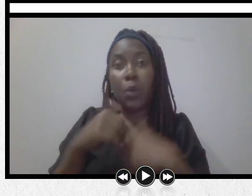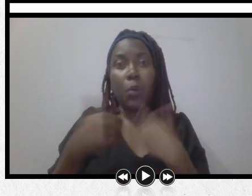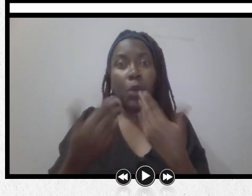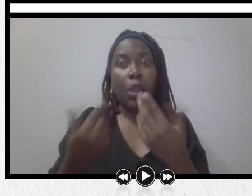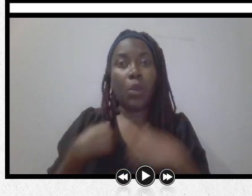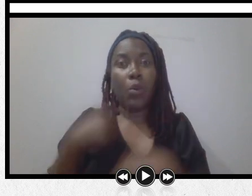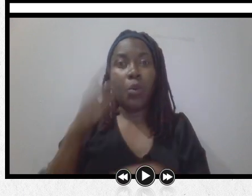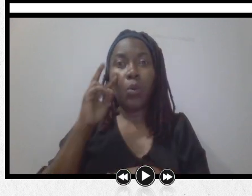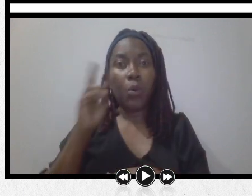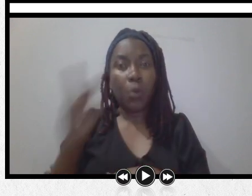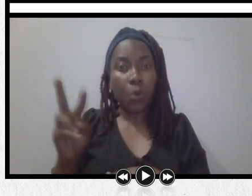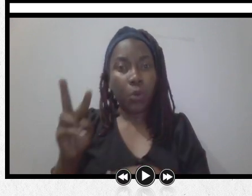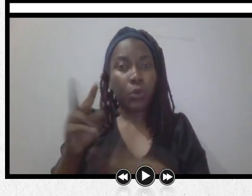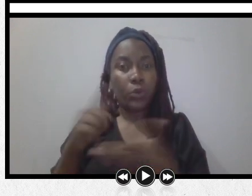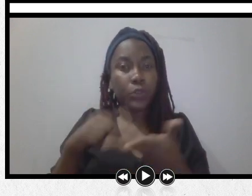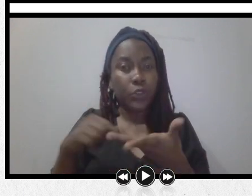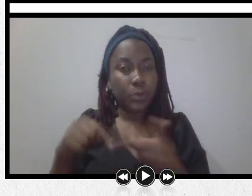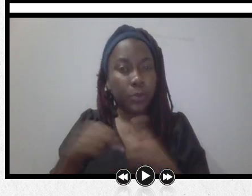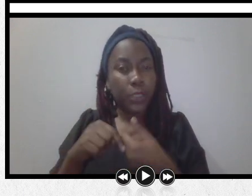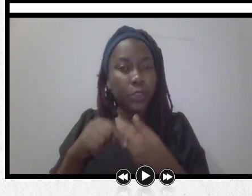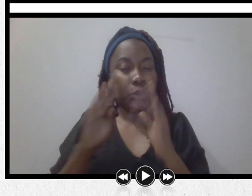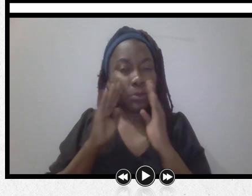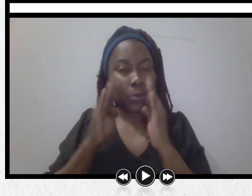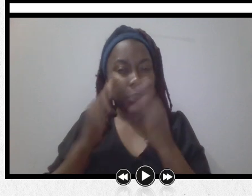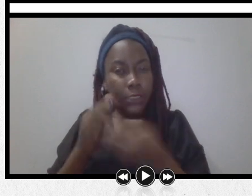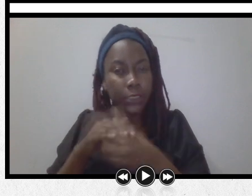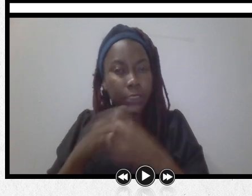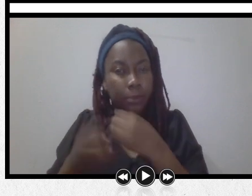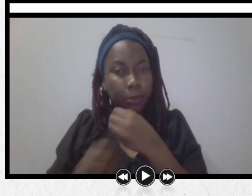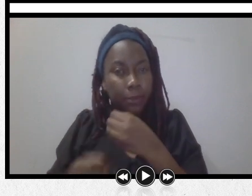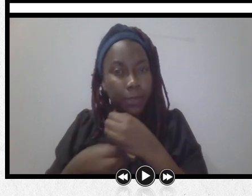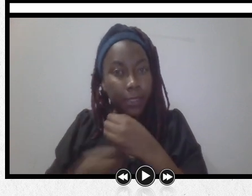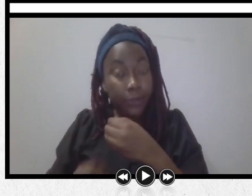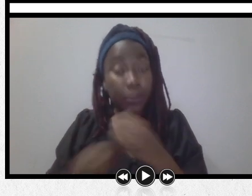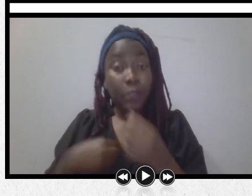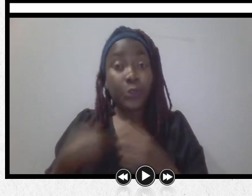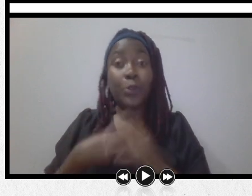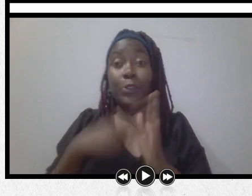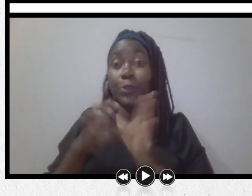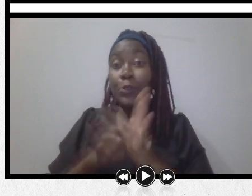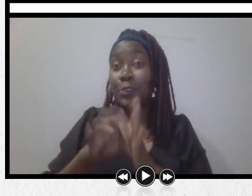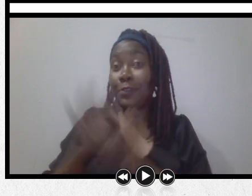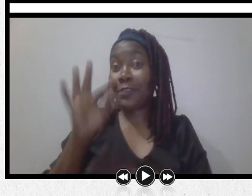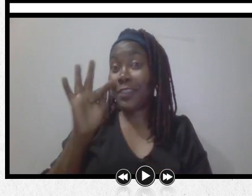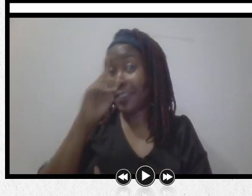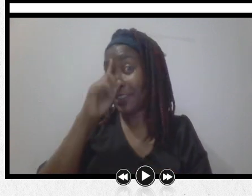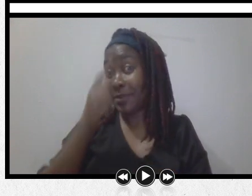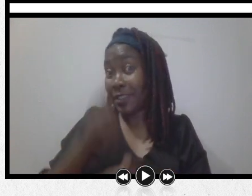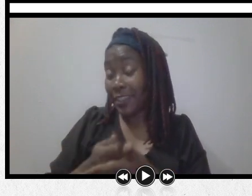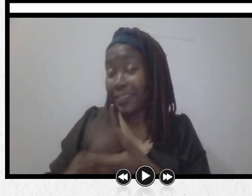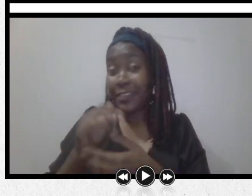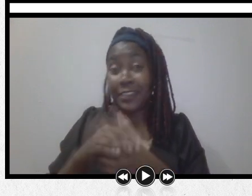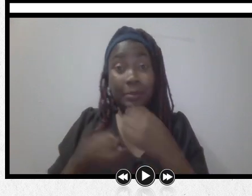olho, para esse aspecto específico do saneamento básico, a nossa Constituição Federal estabelece que